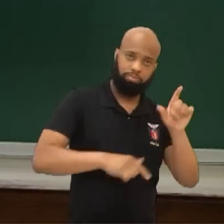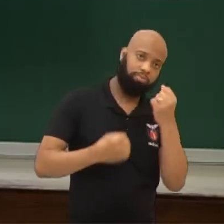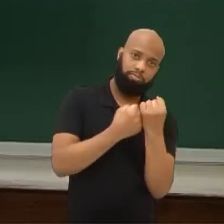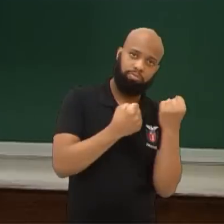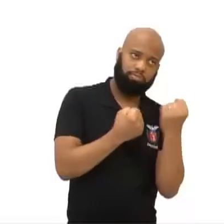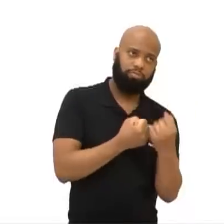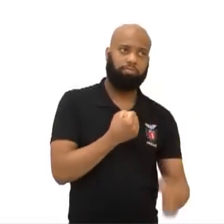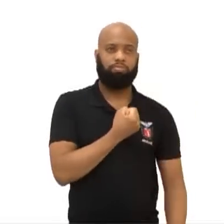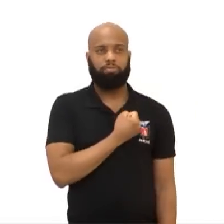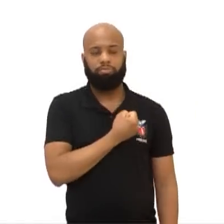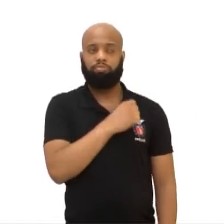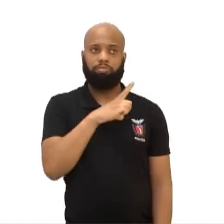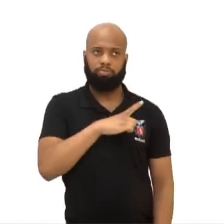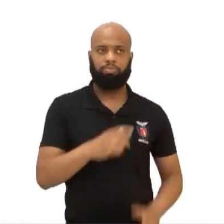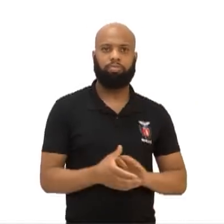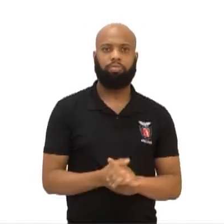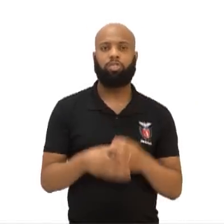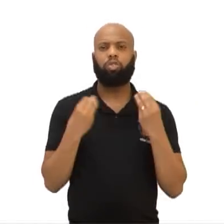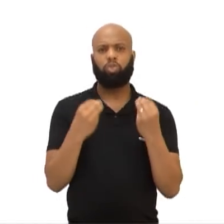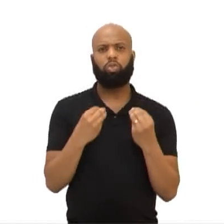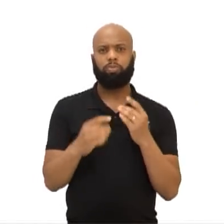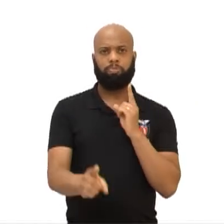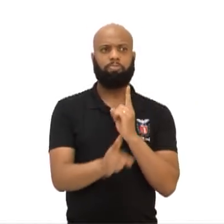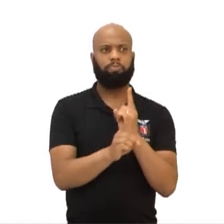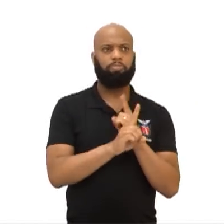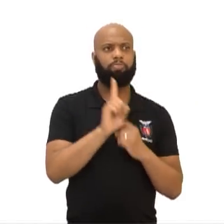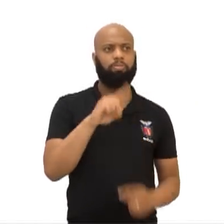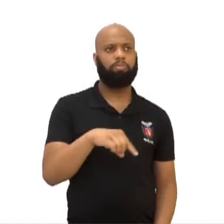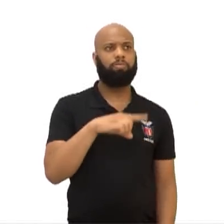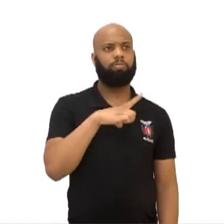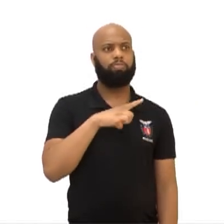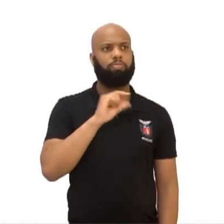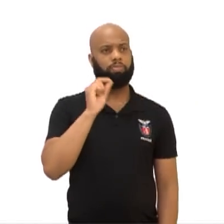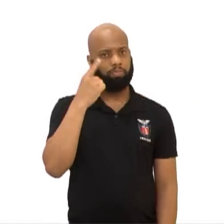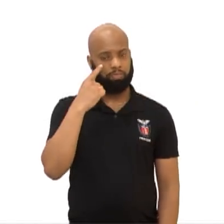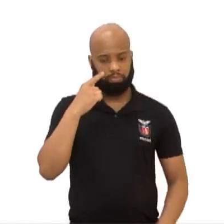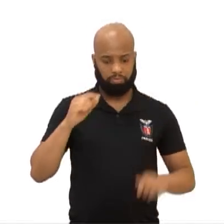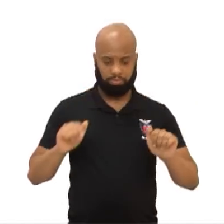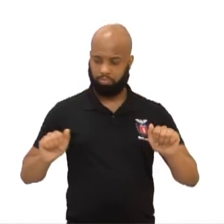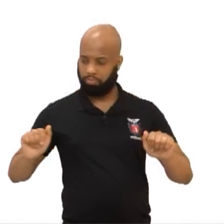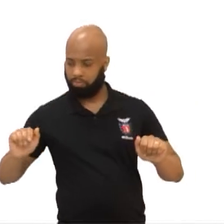3 segmentos que foram dados, nós teremos. Então, lembra que o